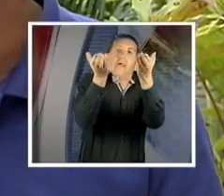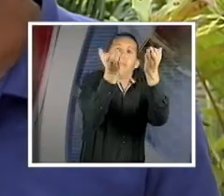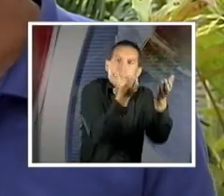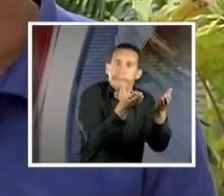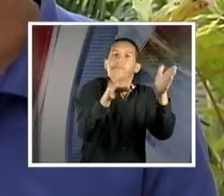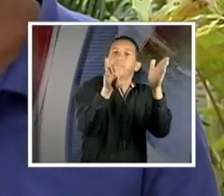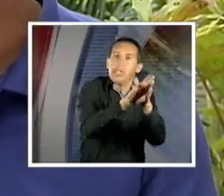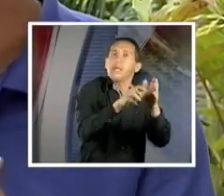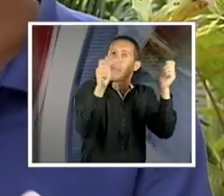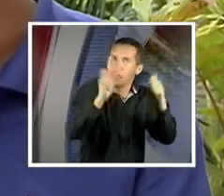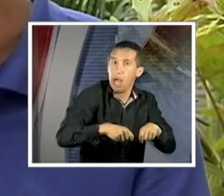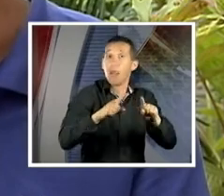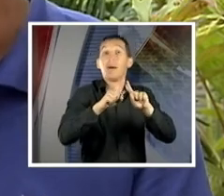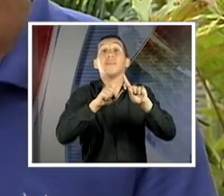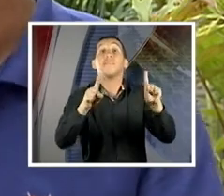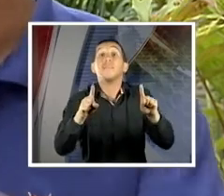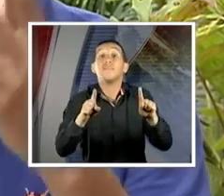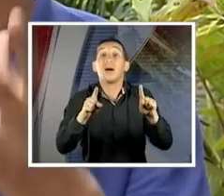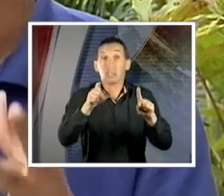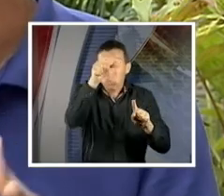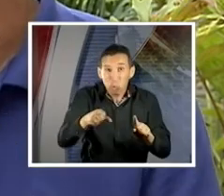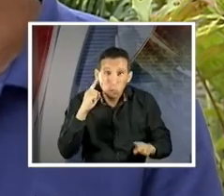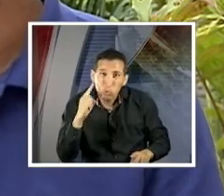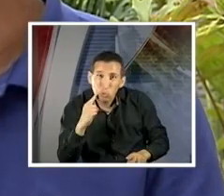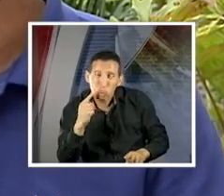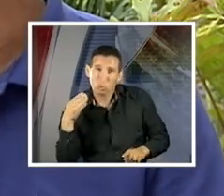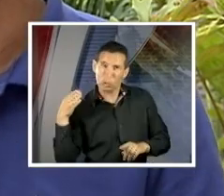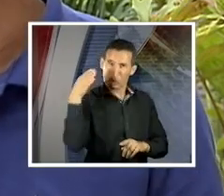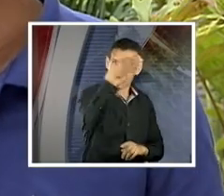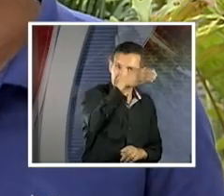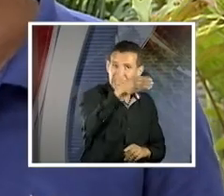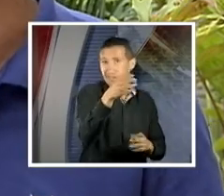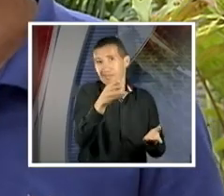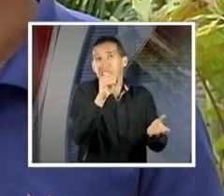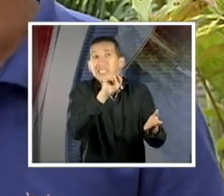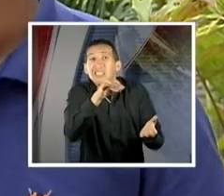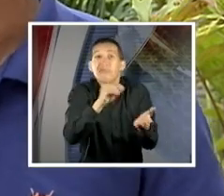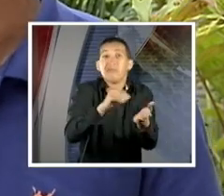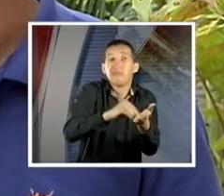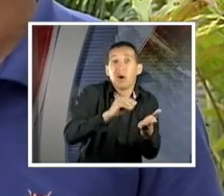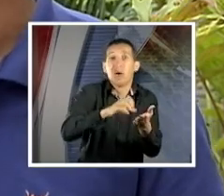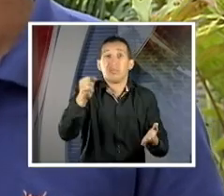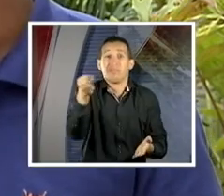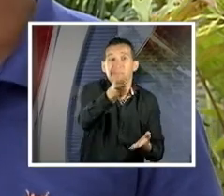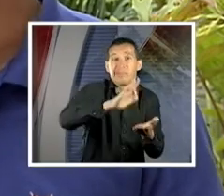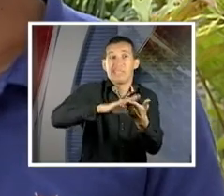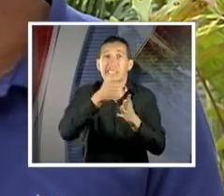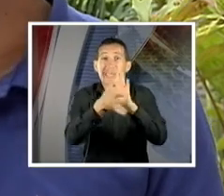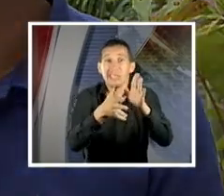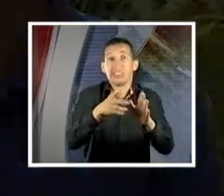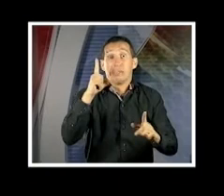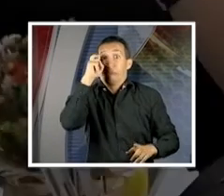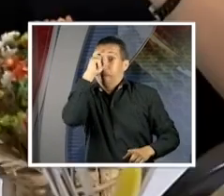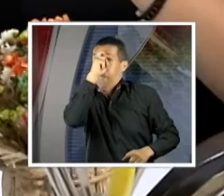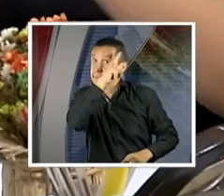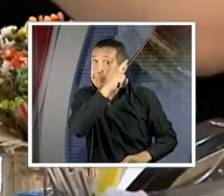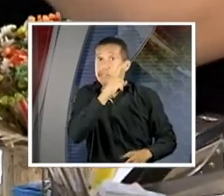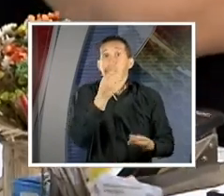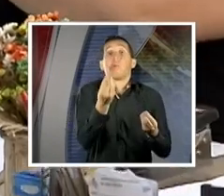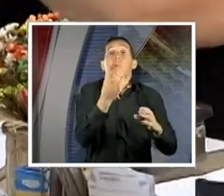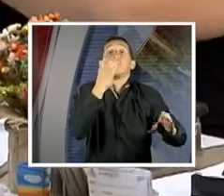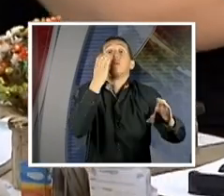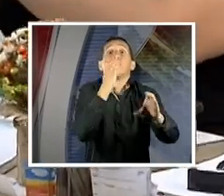carregado pelo colo e chegar até a escola. Um surdo ele não chega na escola se não tiver a presença de um tradutor de Libras